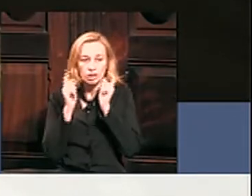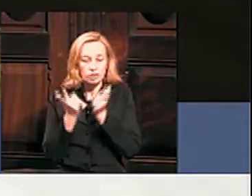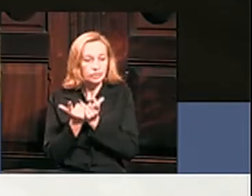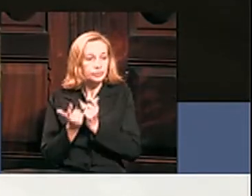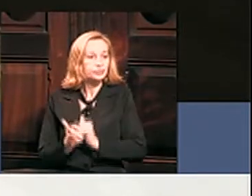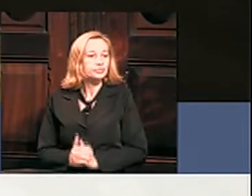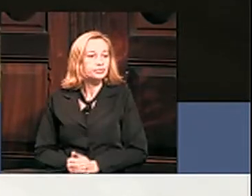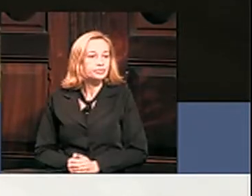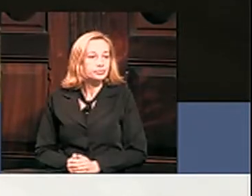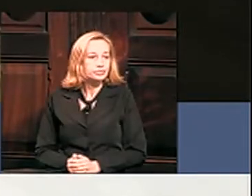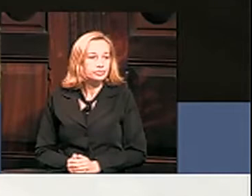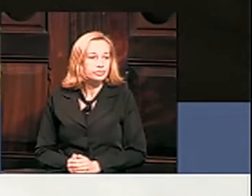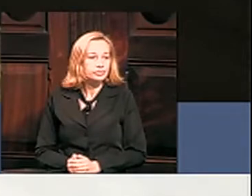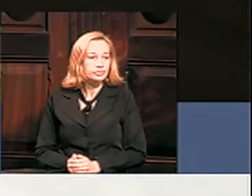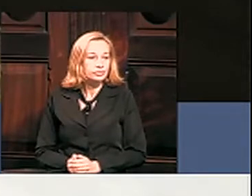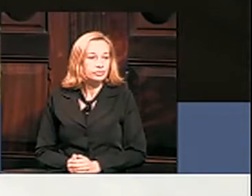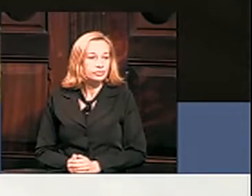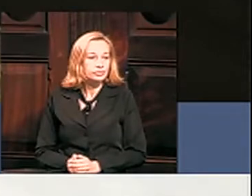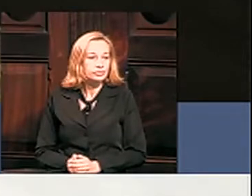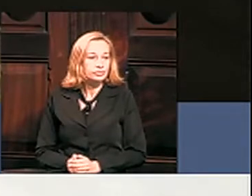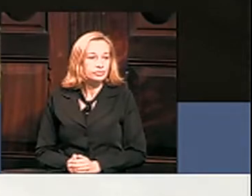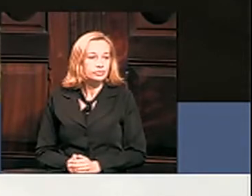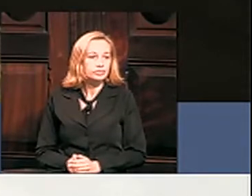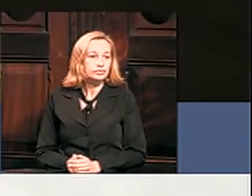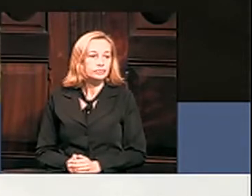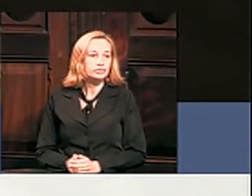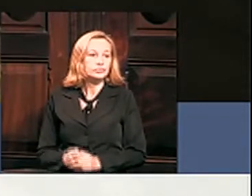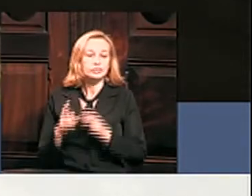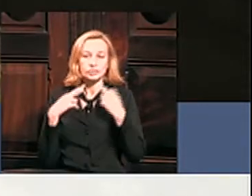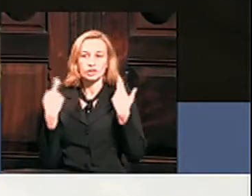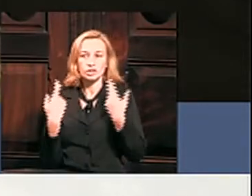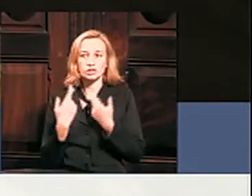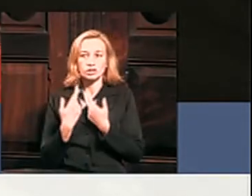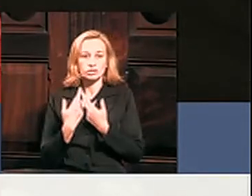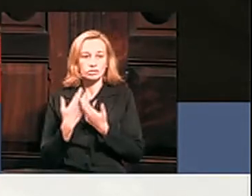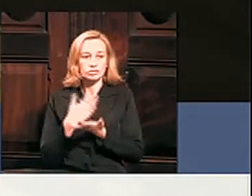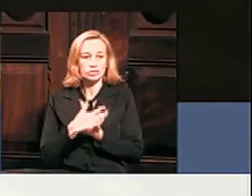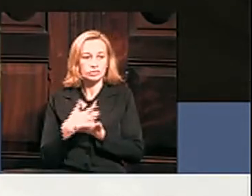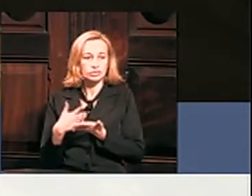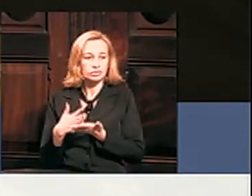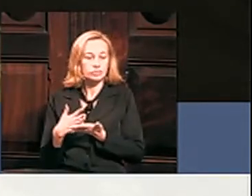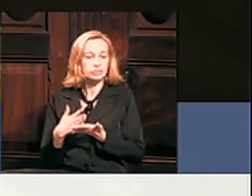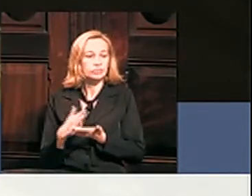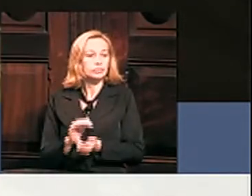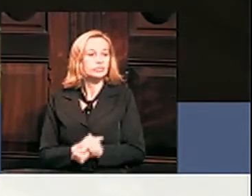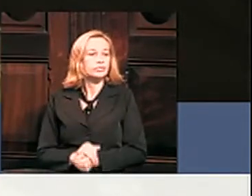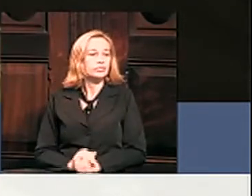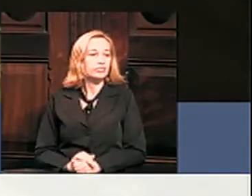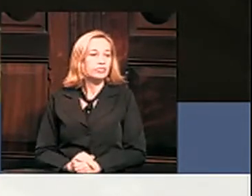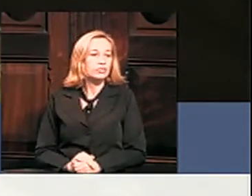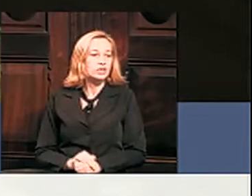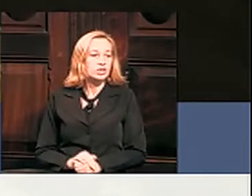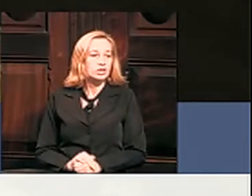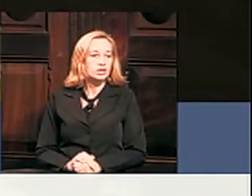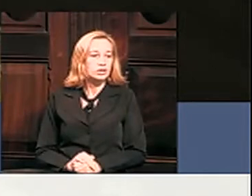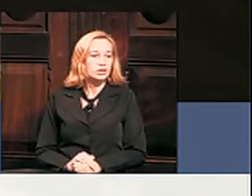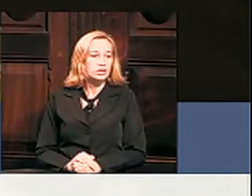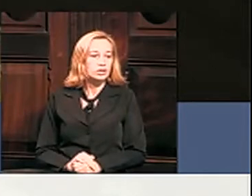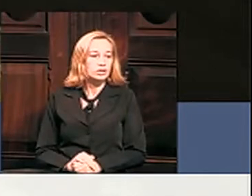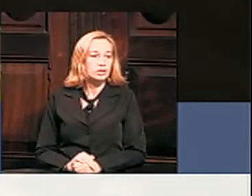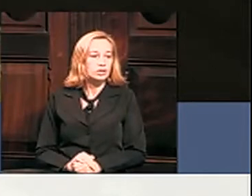casa, desde a reunião do Colégio de Líderes. Dizer que eu queria fazer